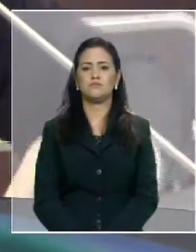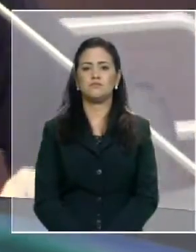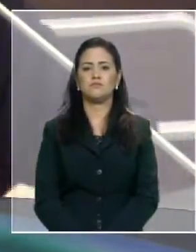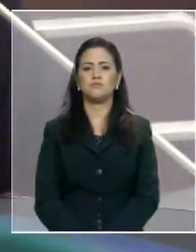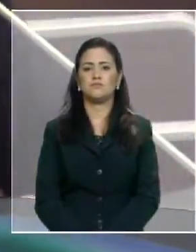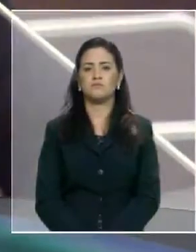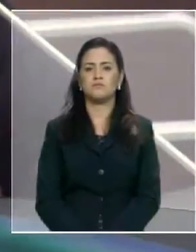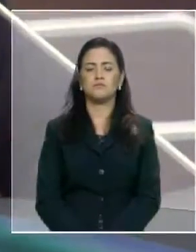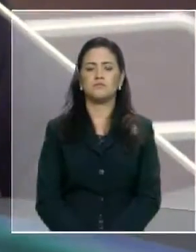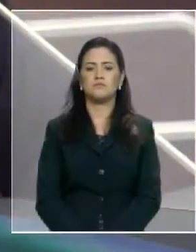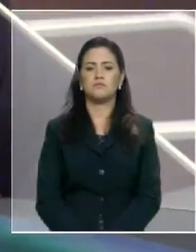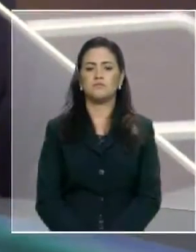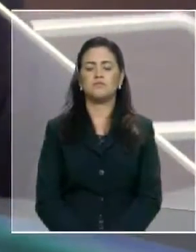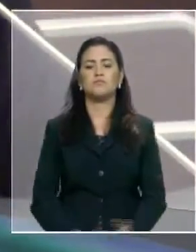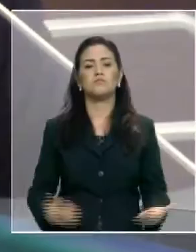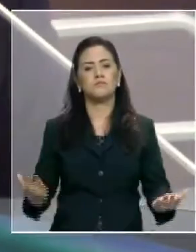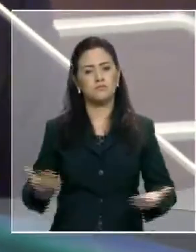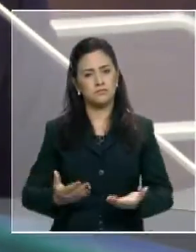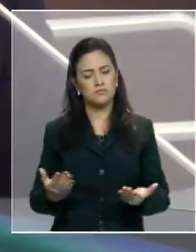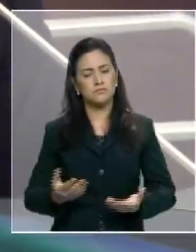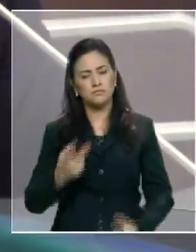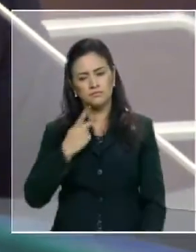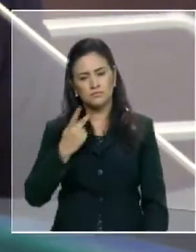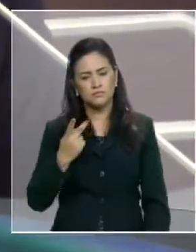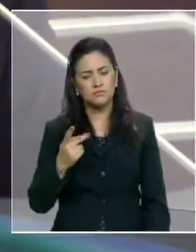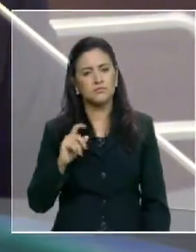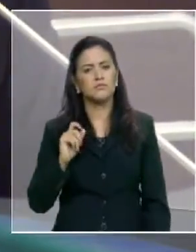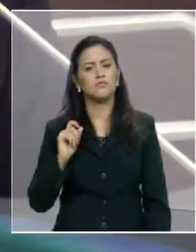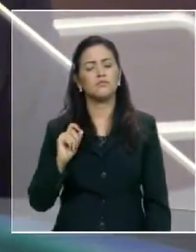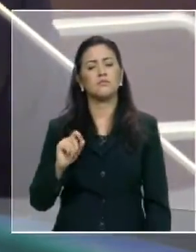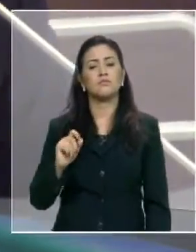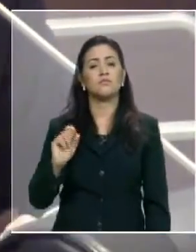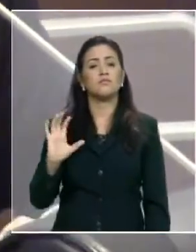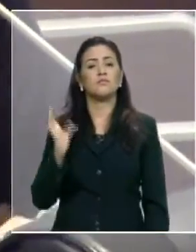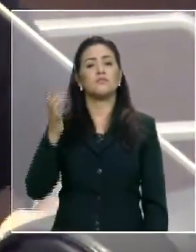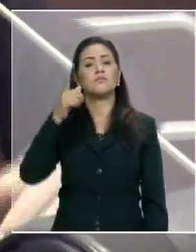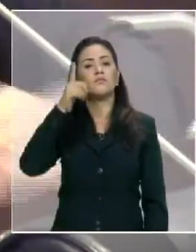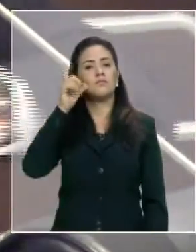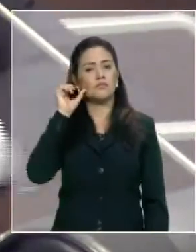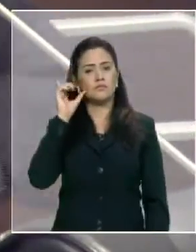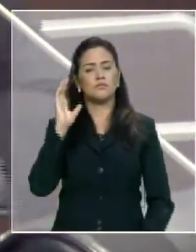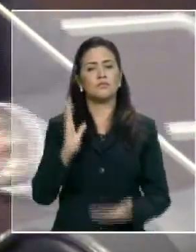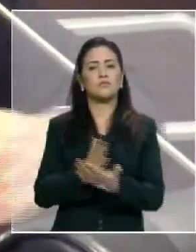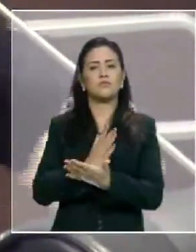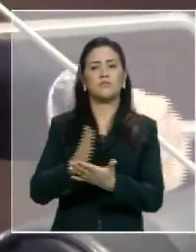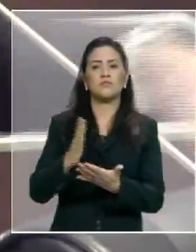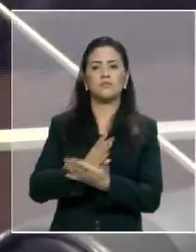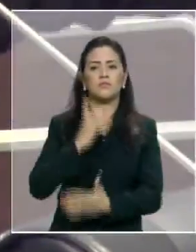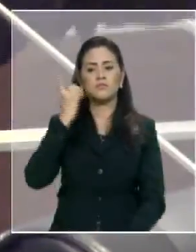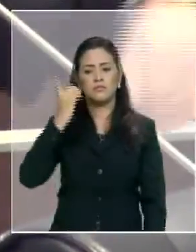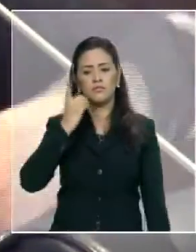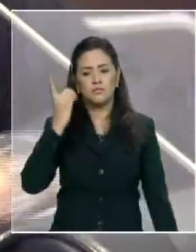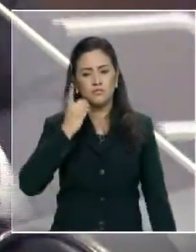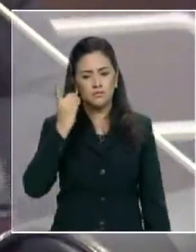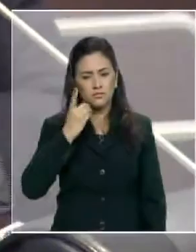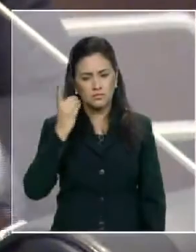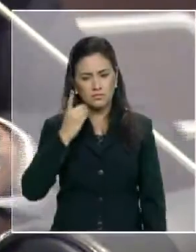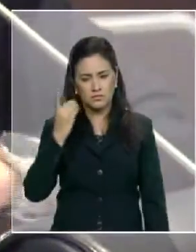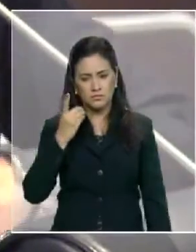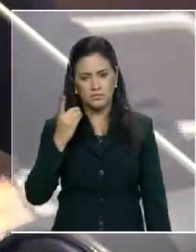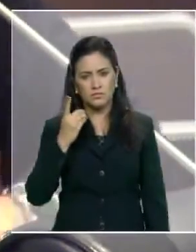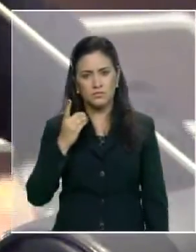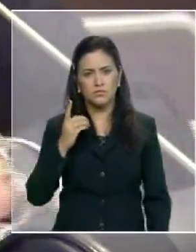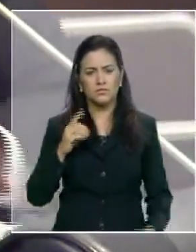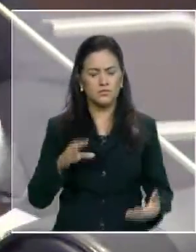Eu quero ressalvar aqui uma questão que ocorreu ontem, que alguns deputados pegaram o regimento interno